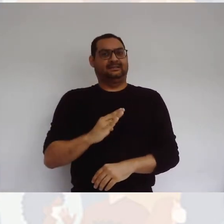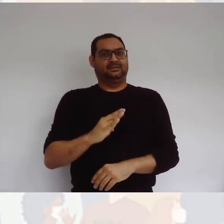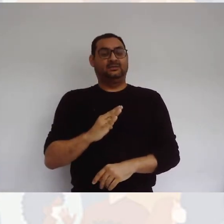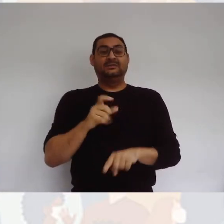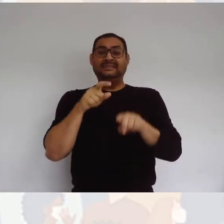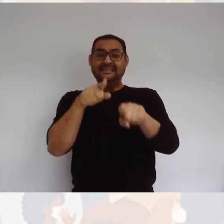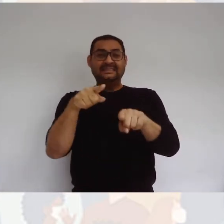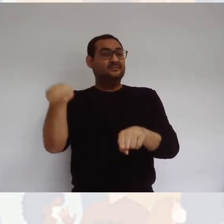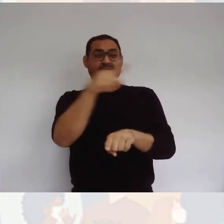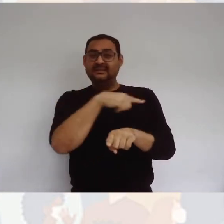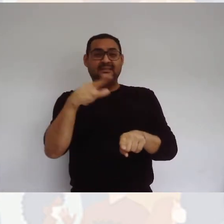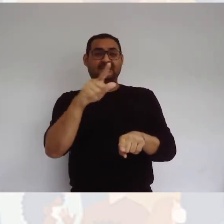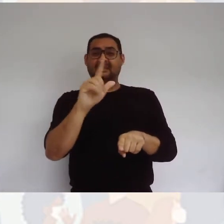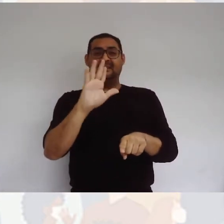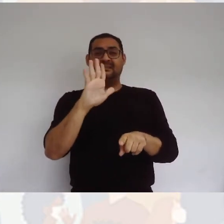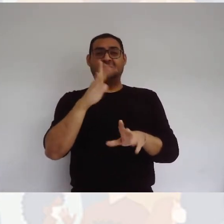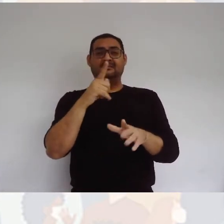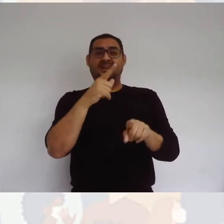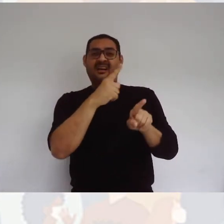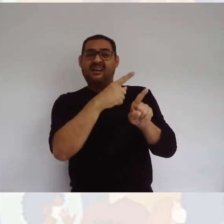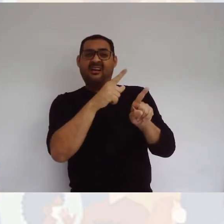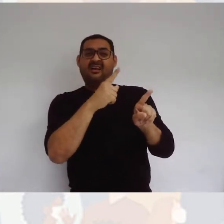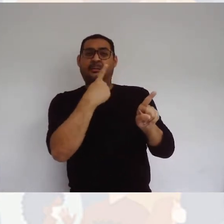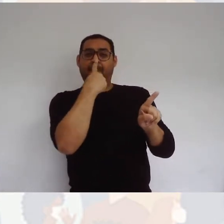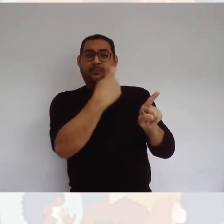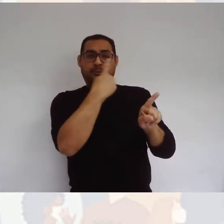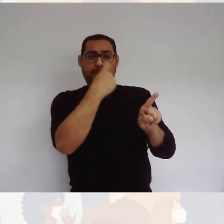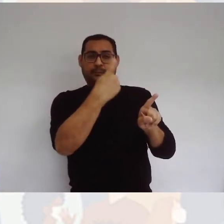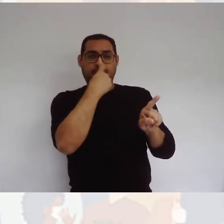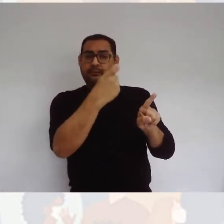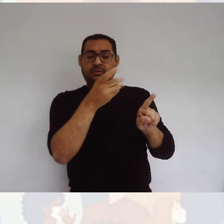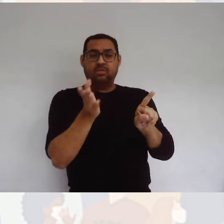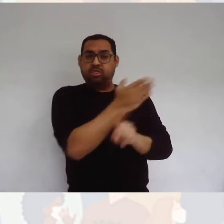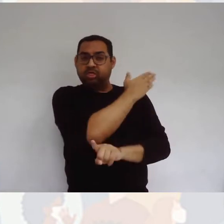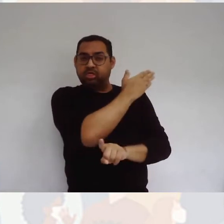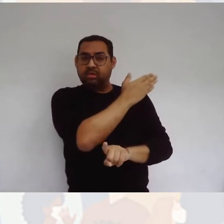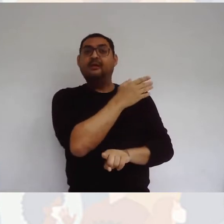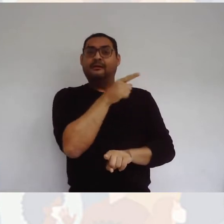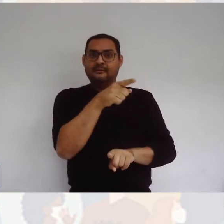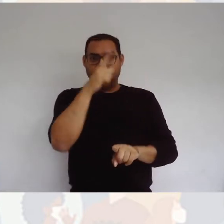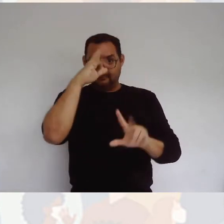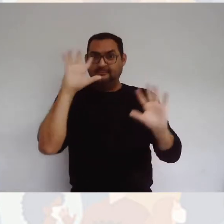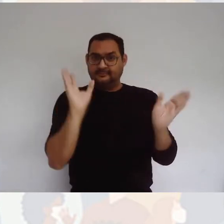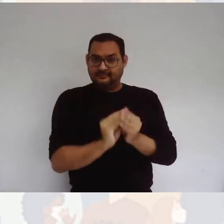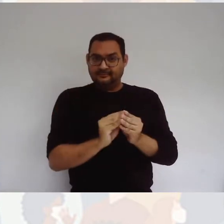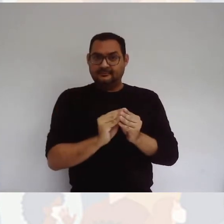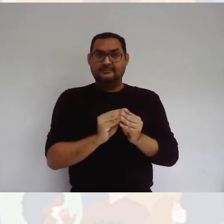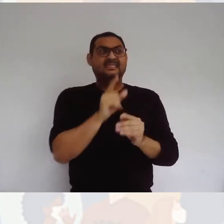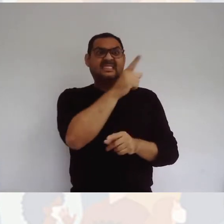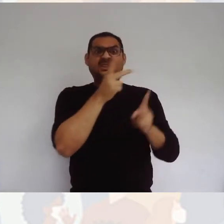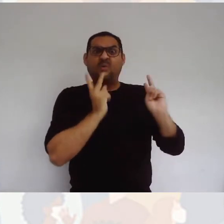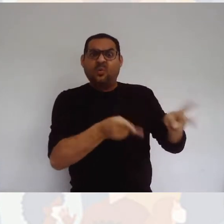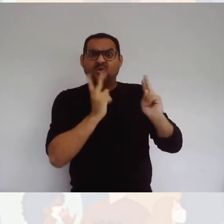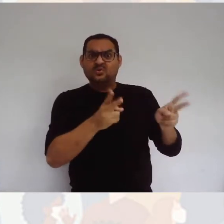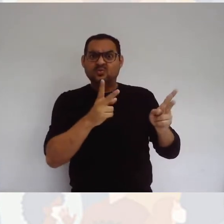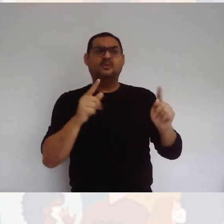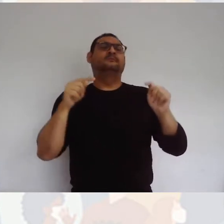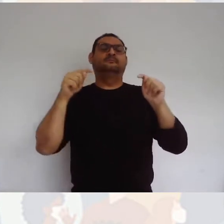tivessem tirado o bode mal cheiroso da sala, nós estaríamos hoje numa situação